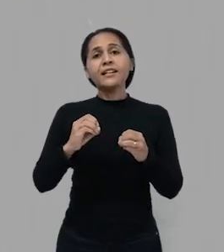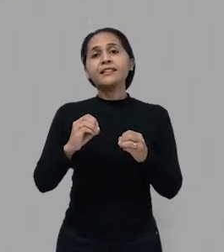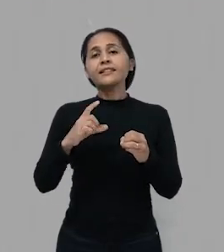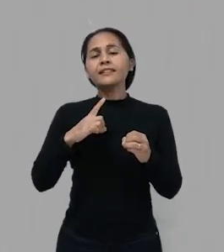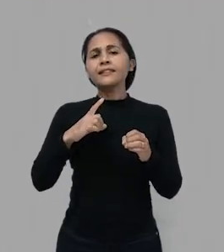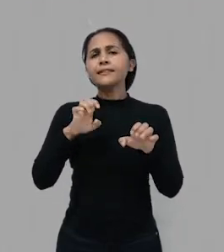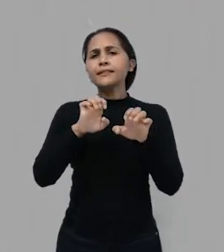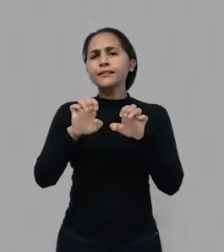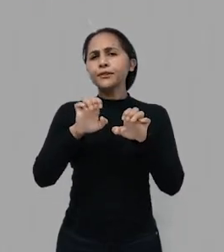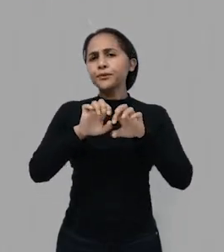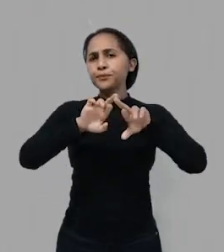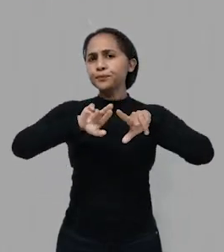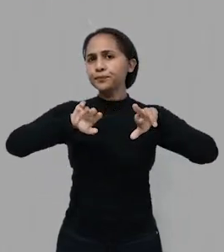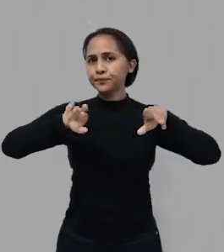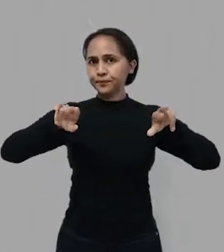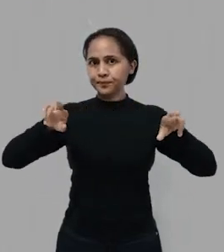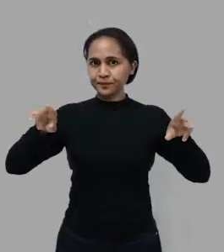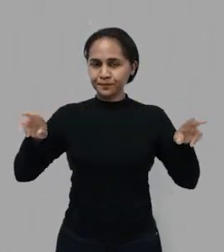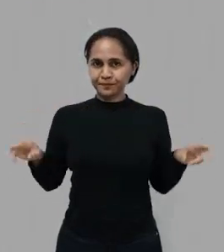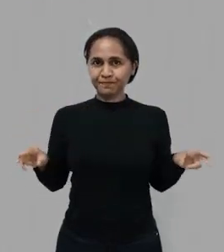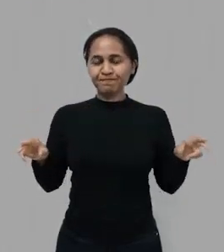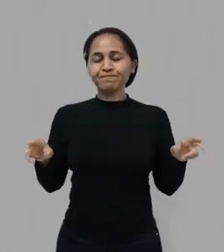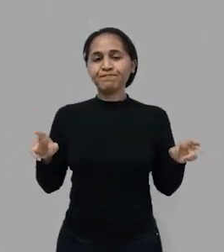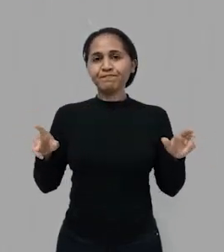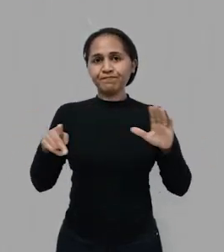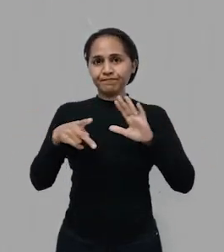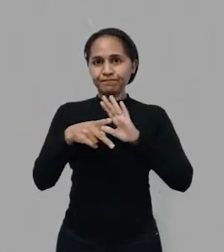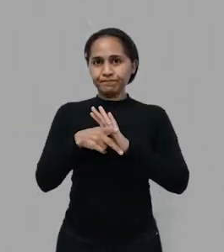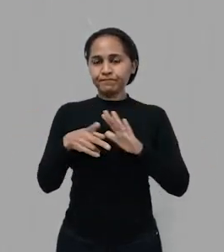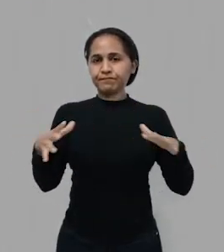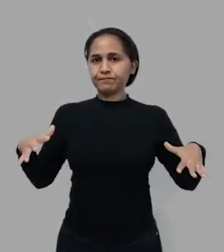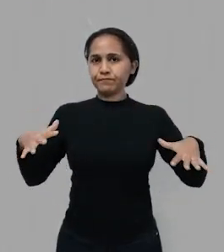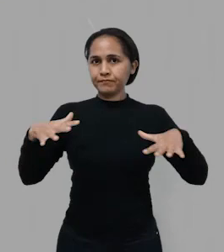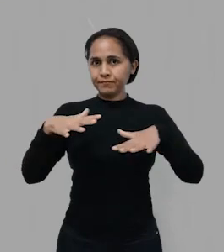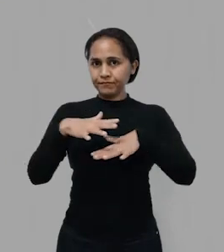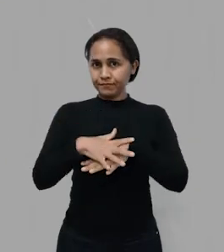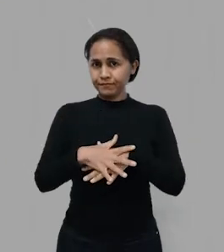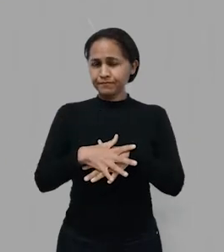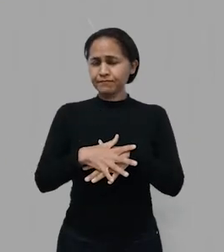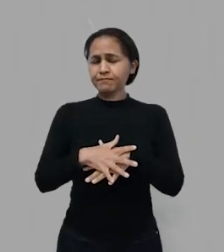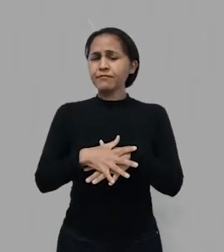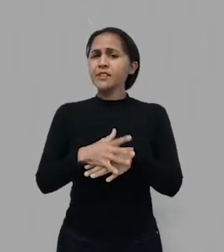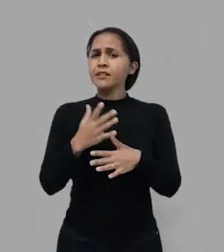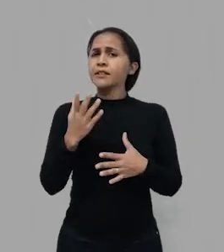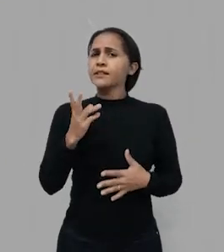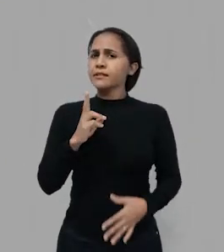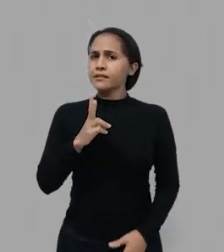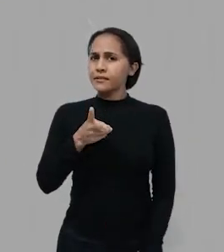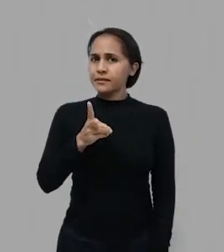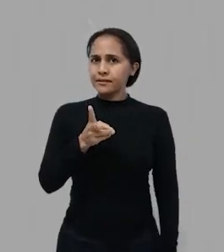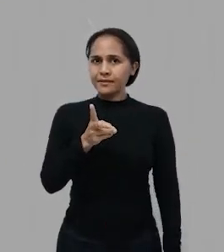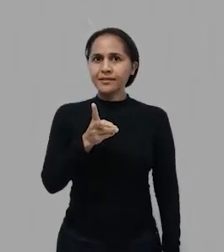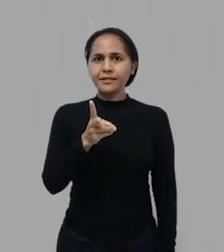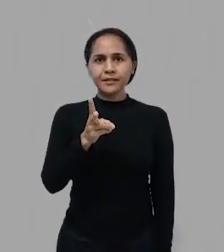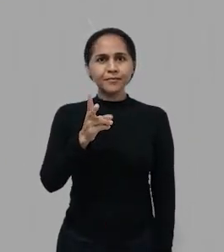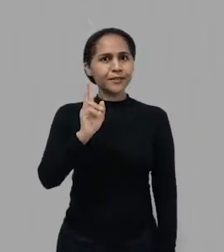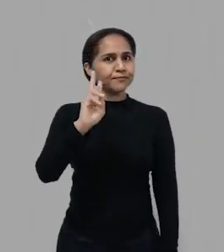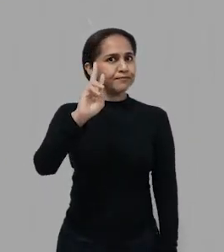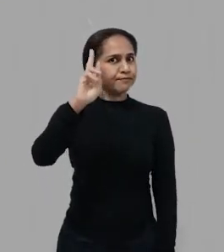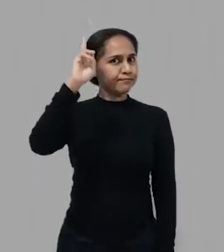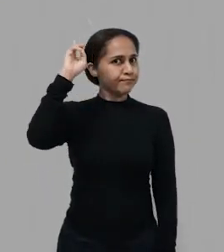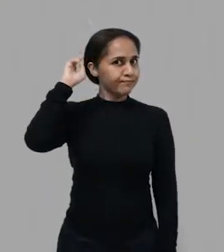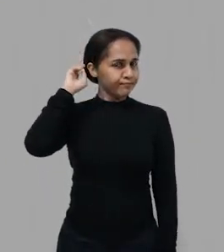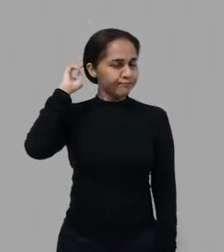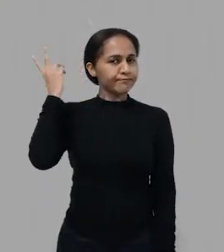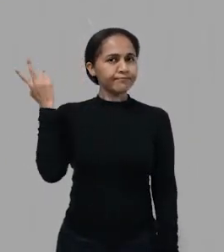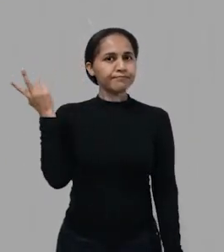é isomeria. Turma, é um tópico, é um conteúdo que cai muito nos vestibulares, né? O